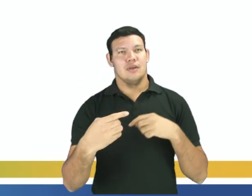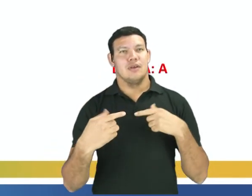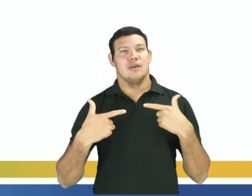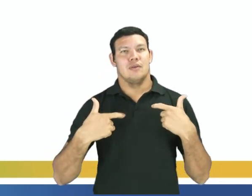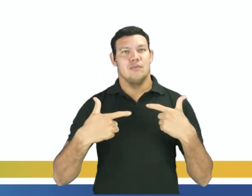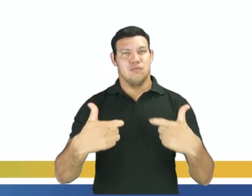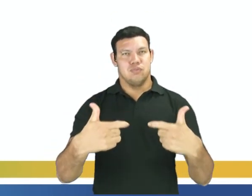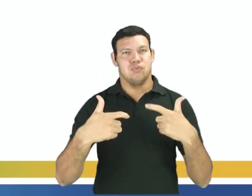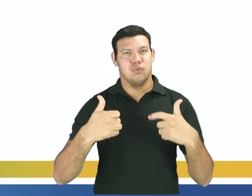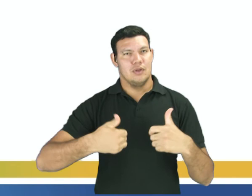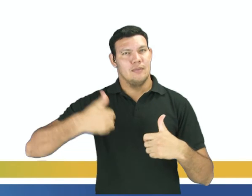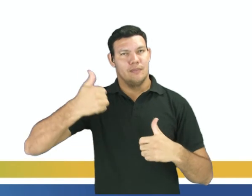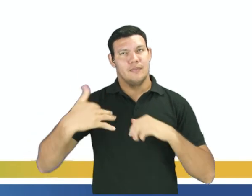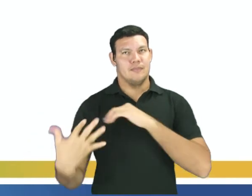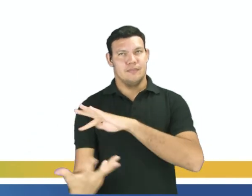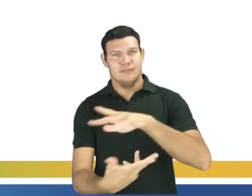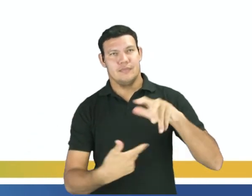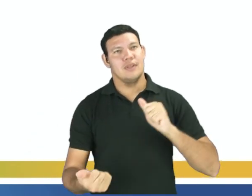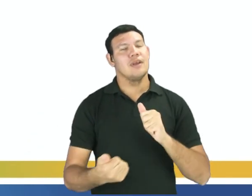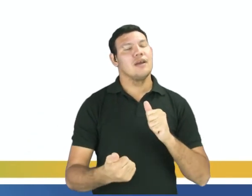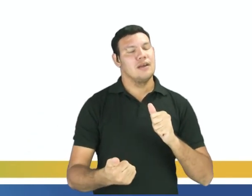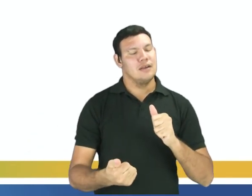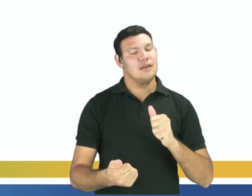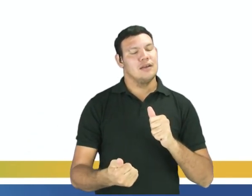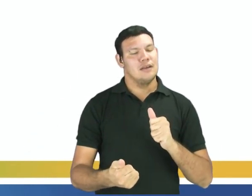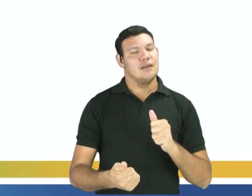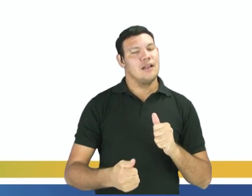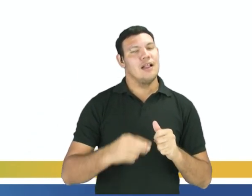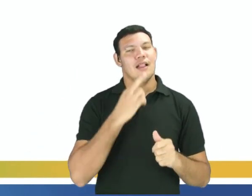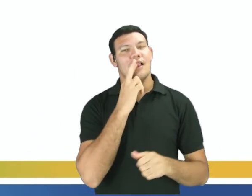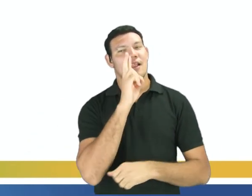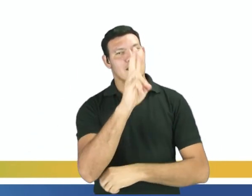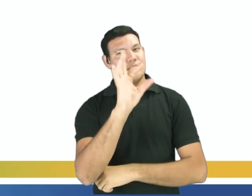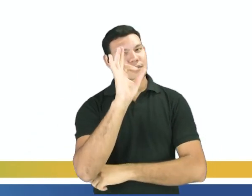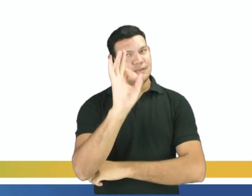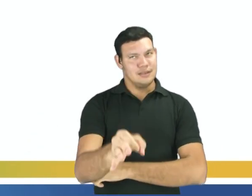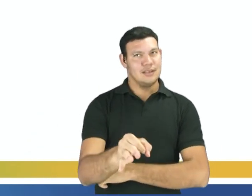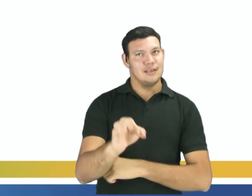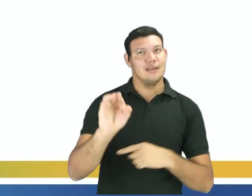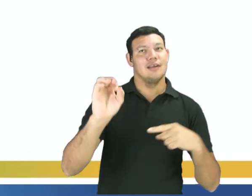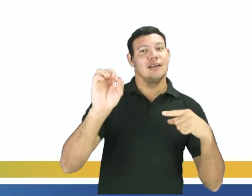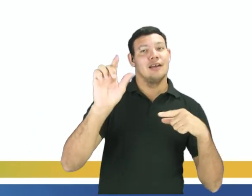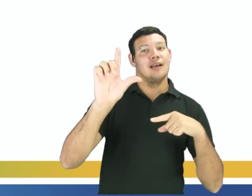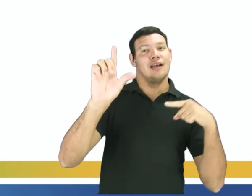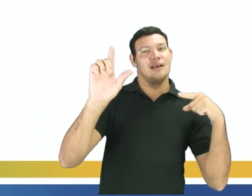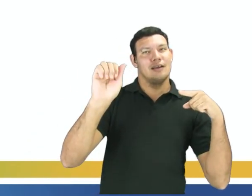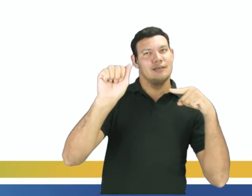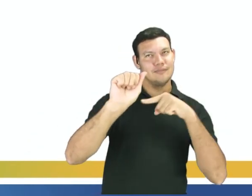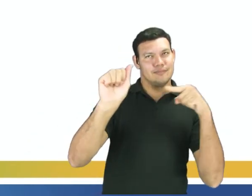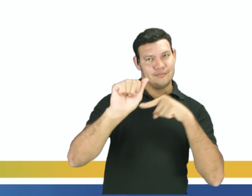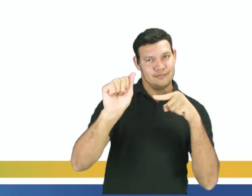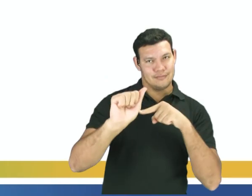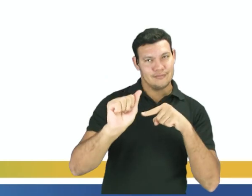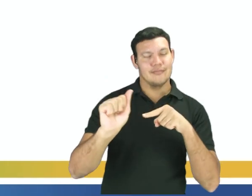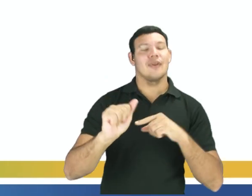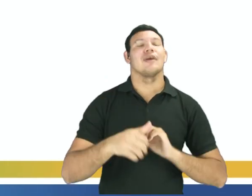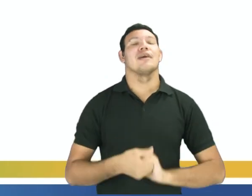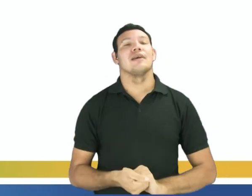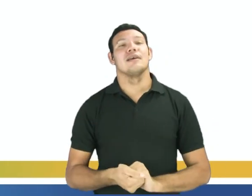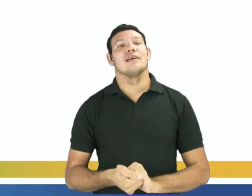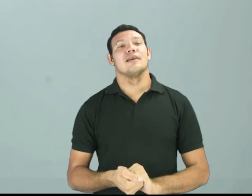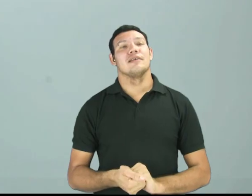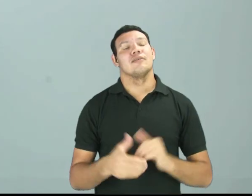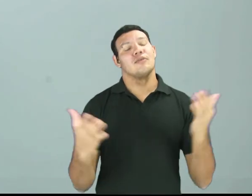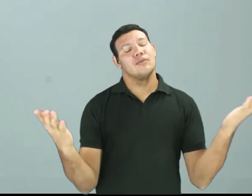resposta correta é letra A, após a Segunda Guerra Mundial. Muito bem. Então com isso nós encerramos